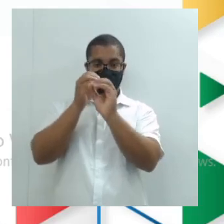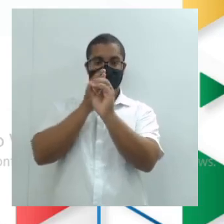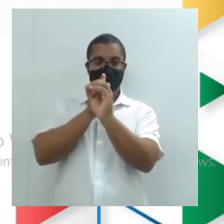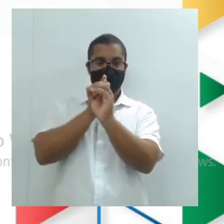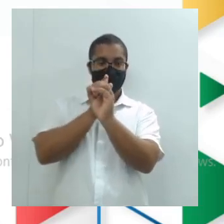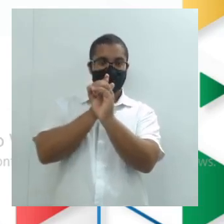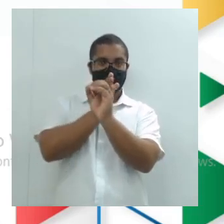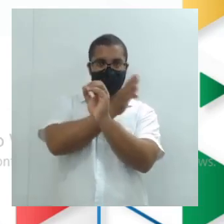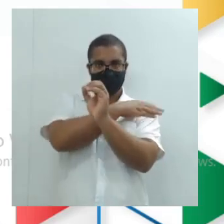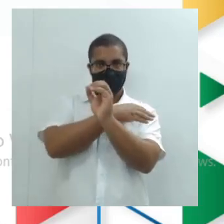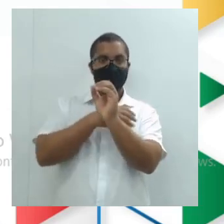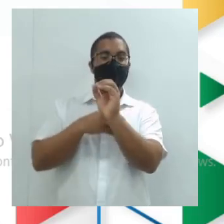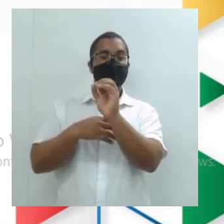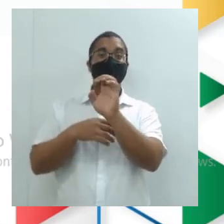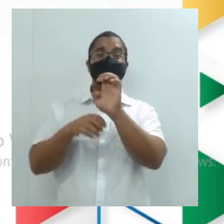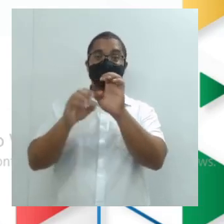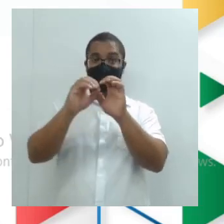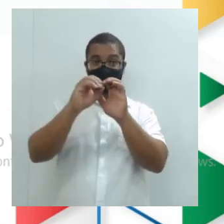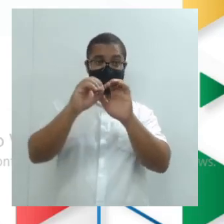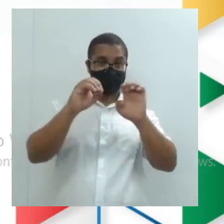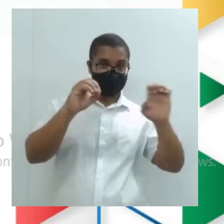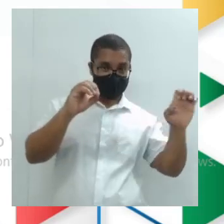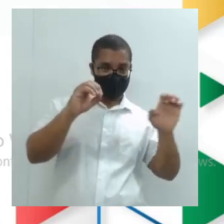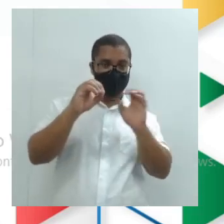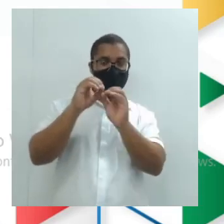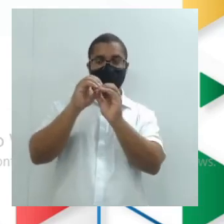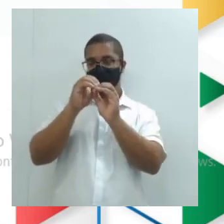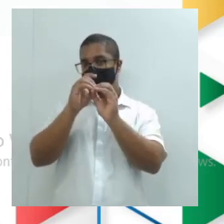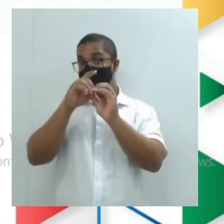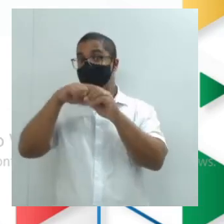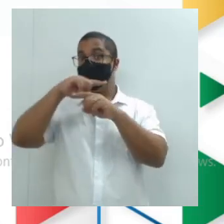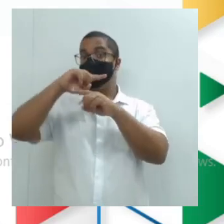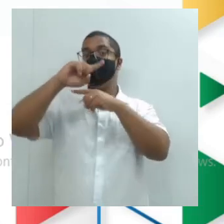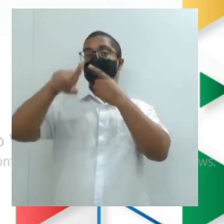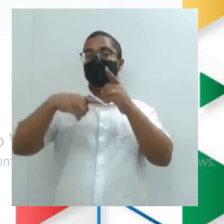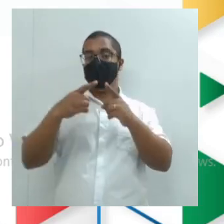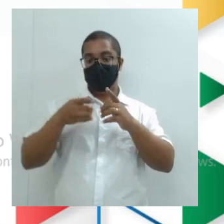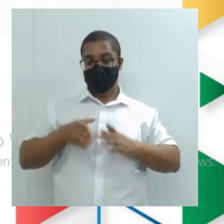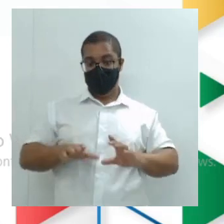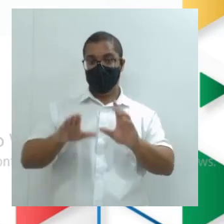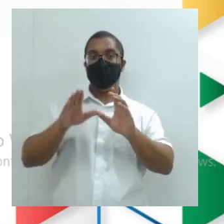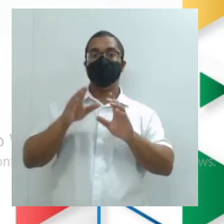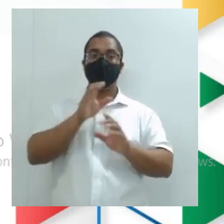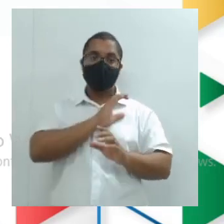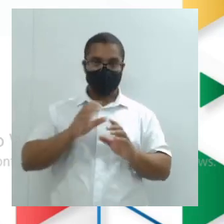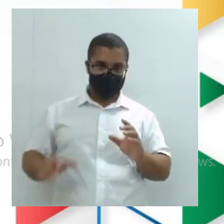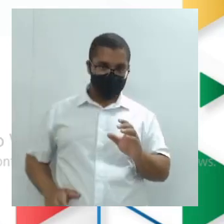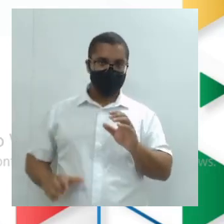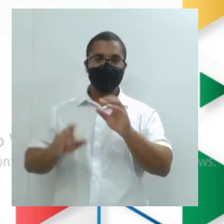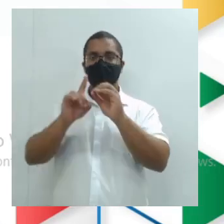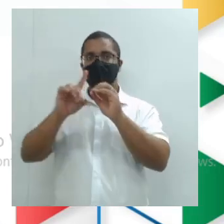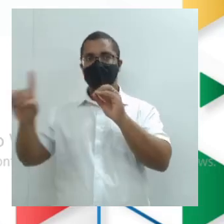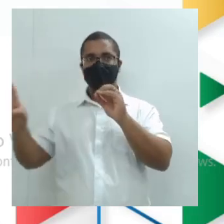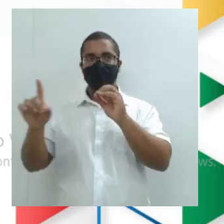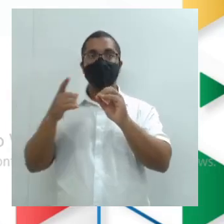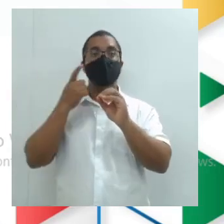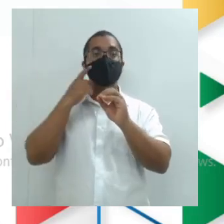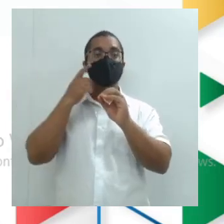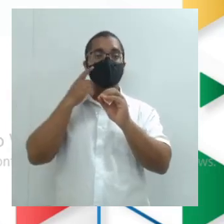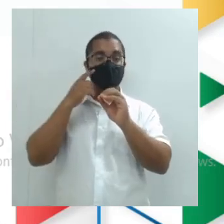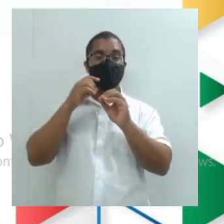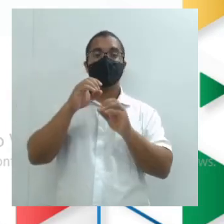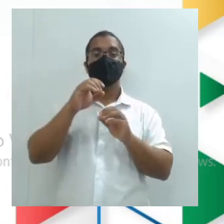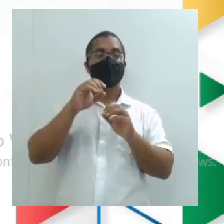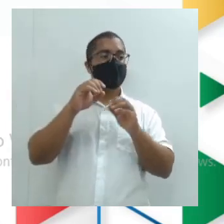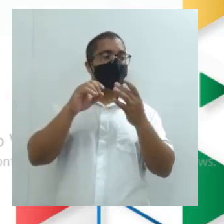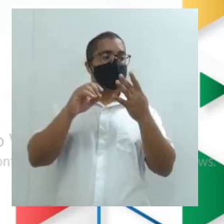lado esquerdo, tá? E depois de Cristo do lado direito. Muito simples de entender, ó. 400 anos antes de